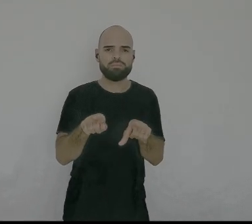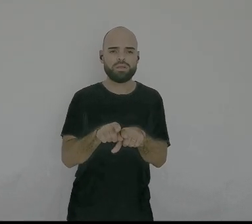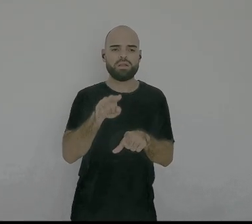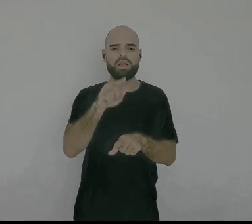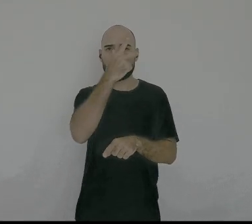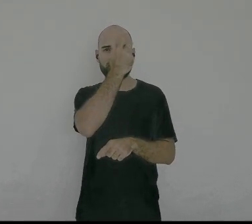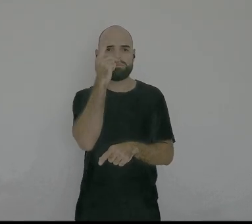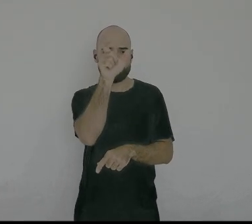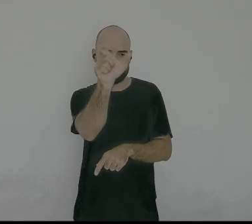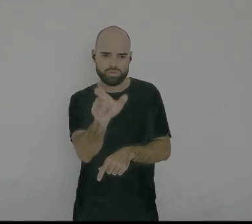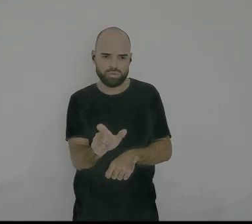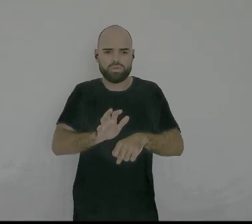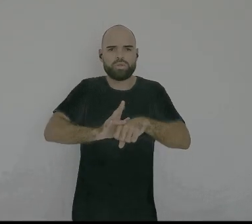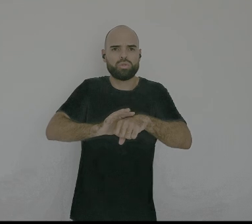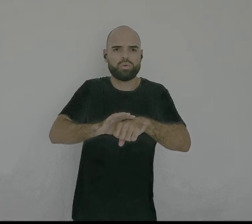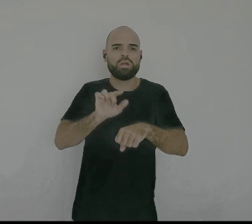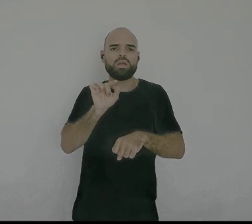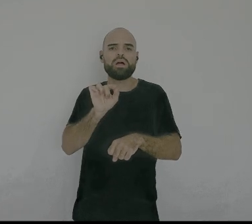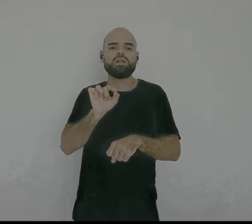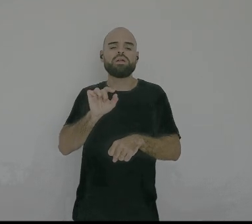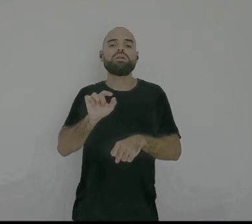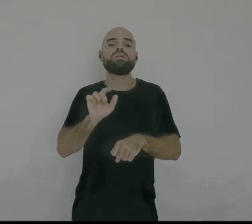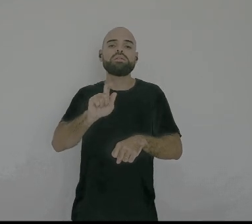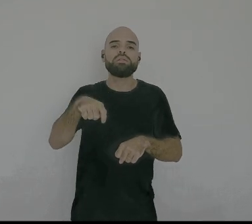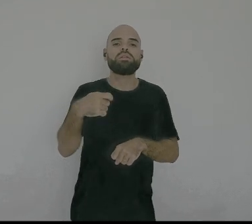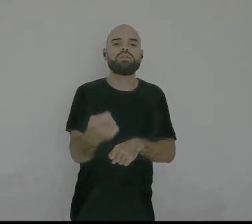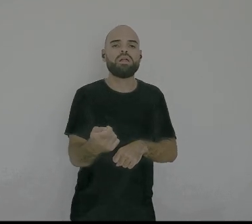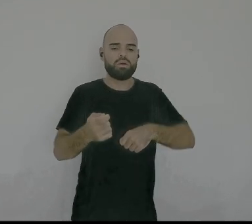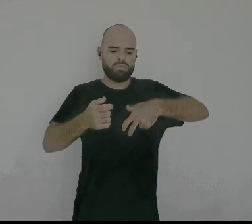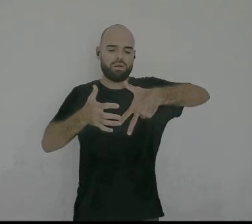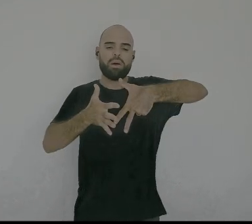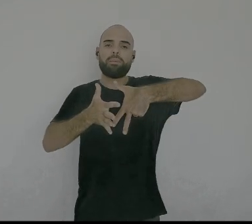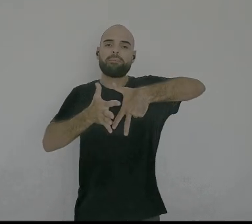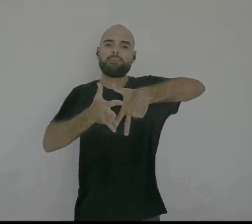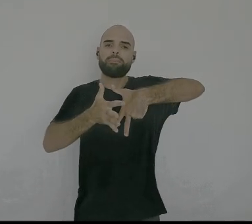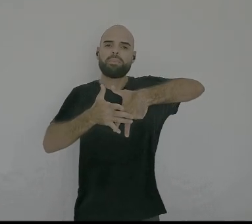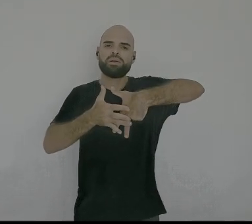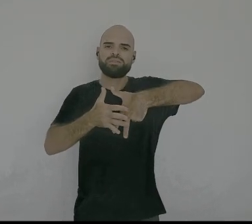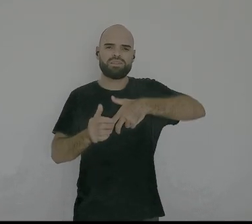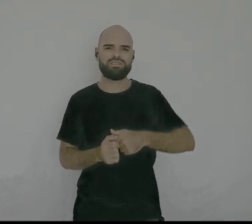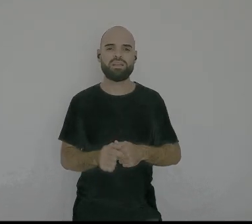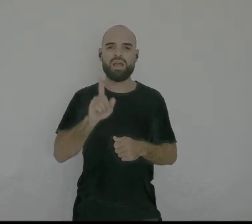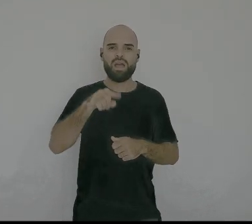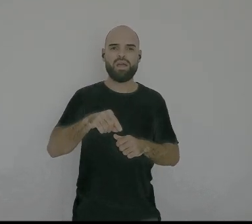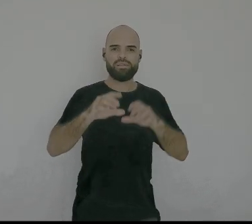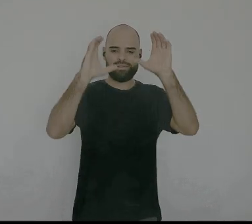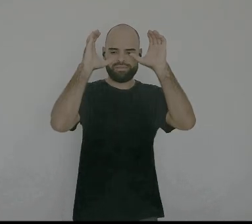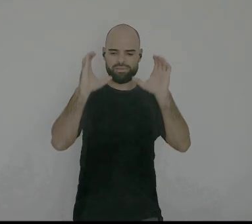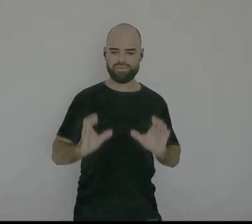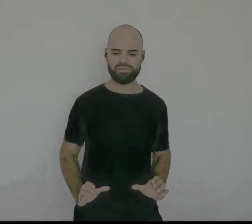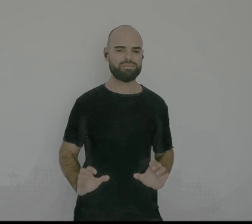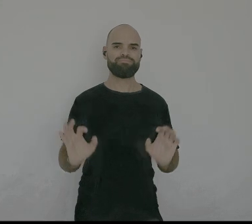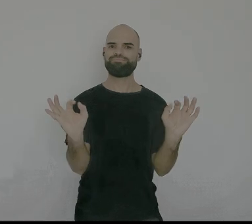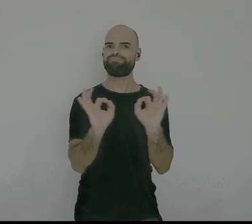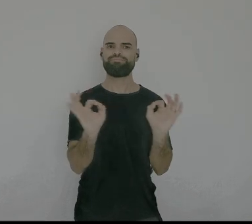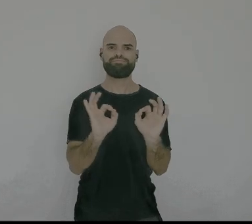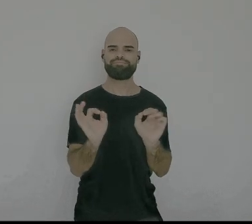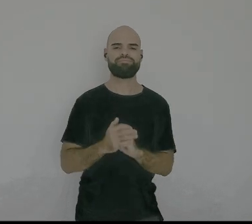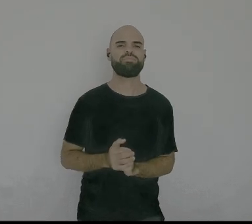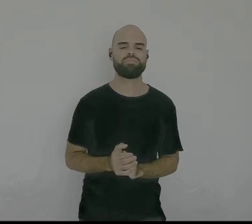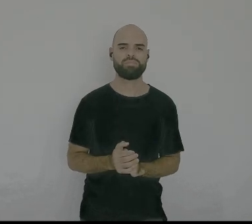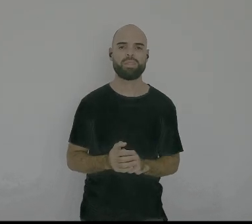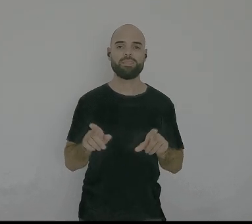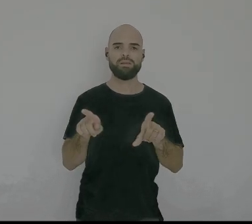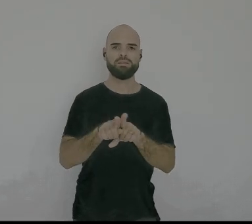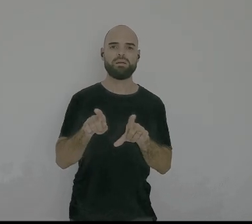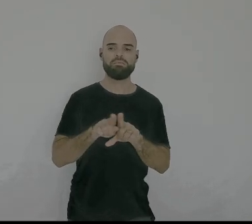que se volta para indivíduos, o sujeito é chamado de paciente, ou seja, aquele que foi destituído da